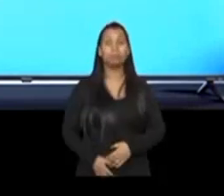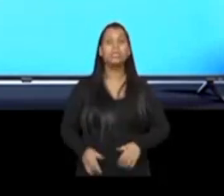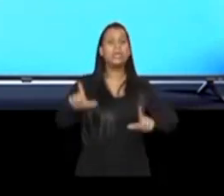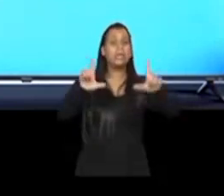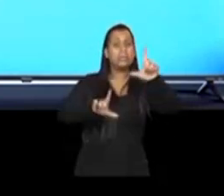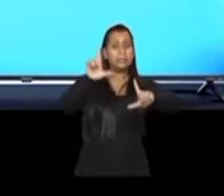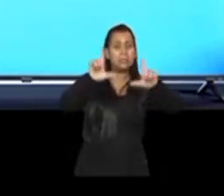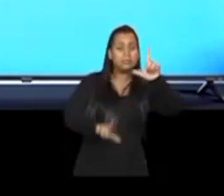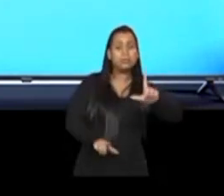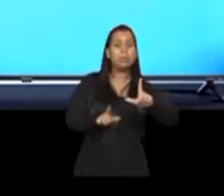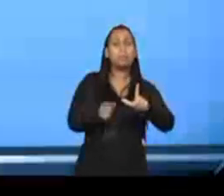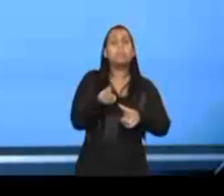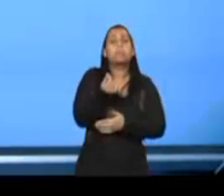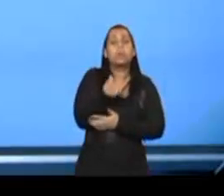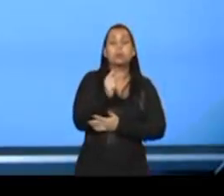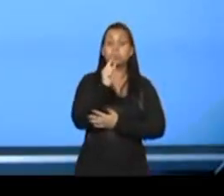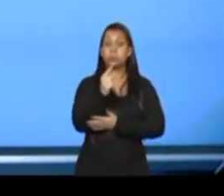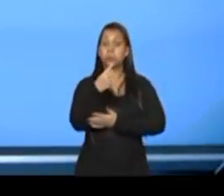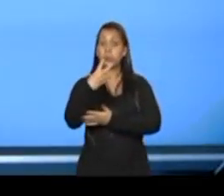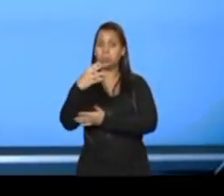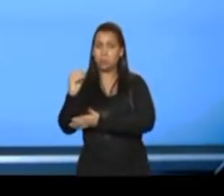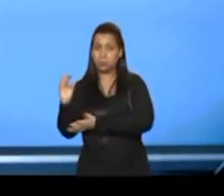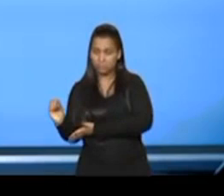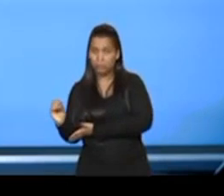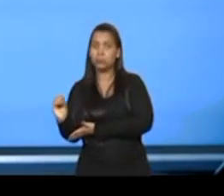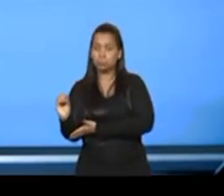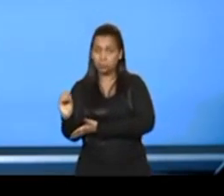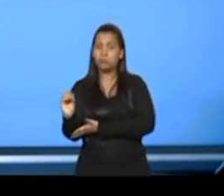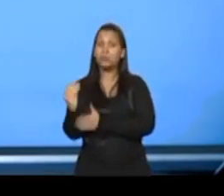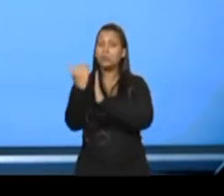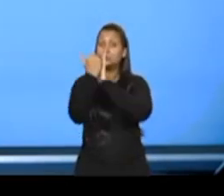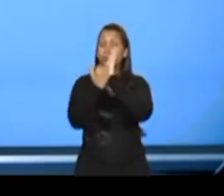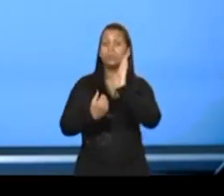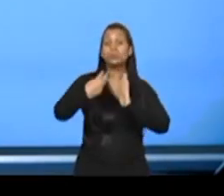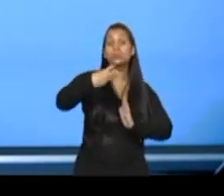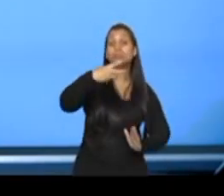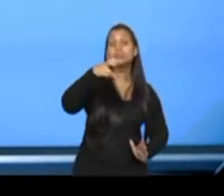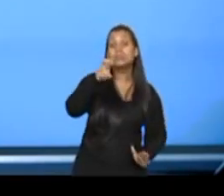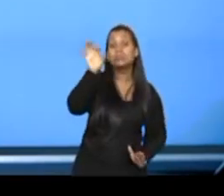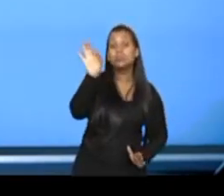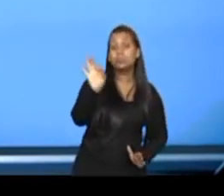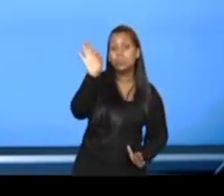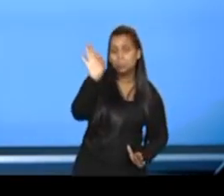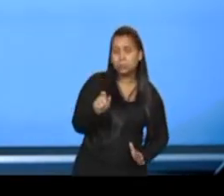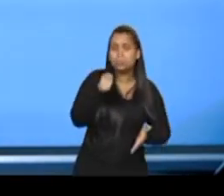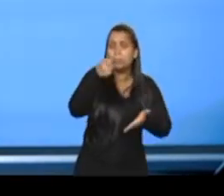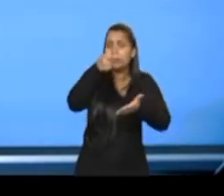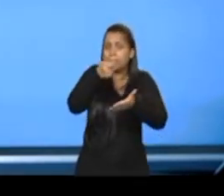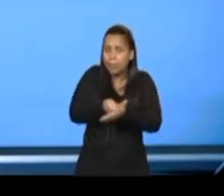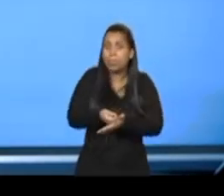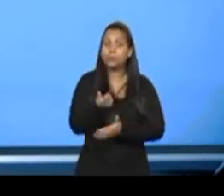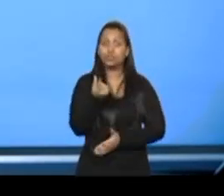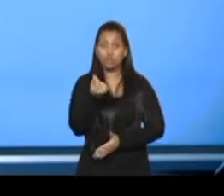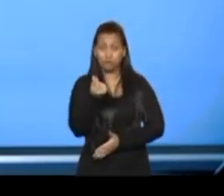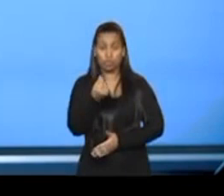R$ 1.400 e ela foi oferecida com um desconto de 35% para pagamento à vista